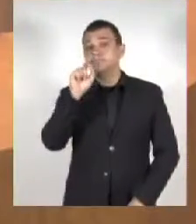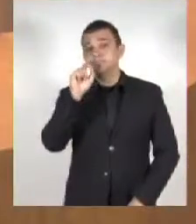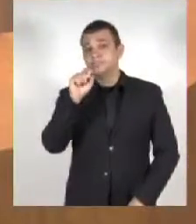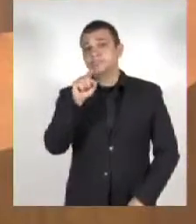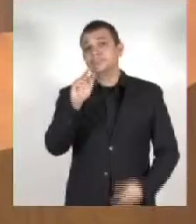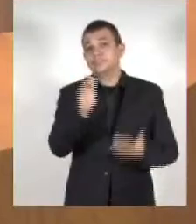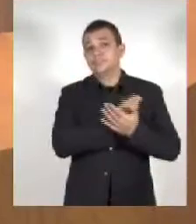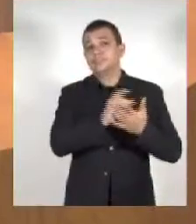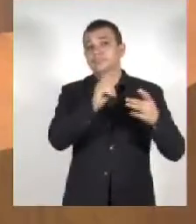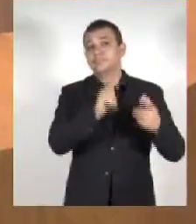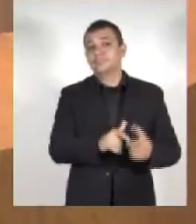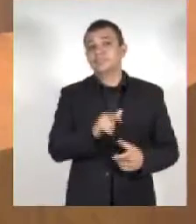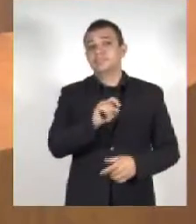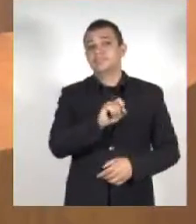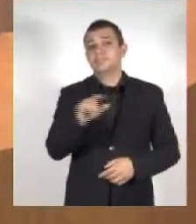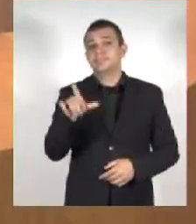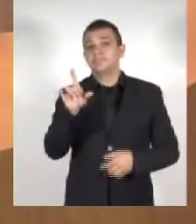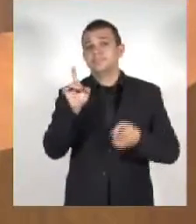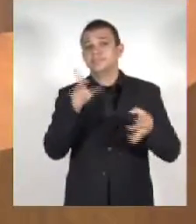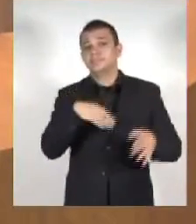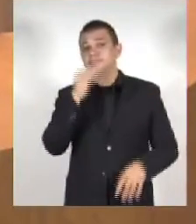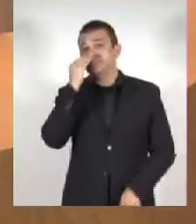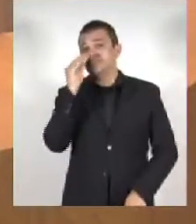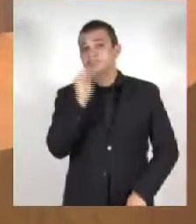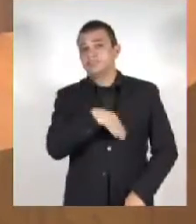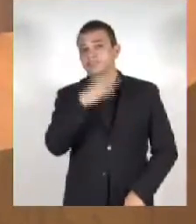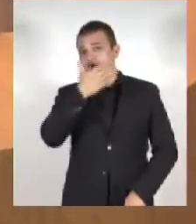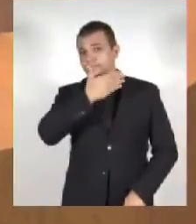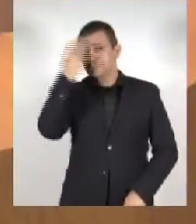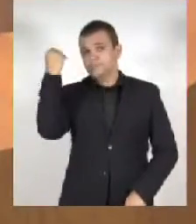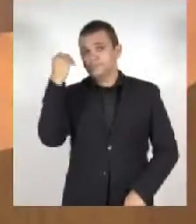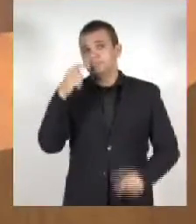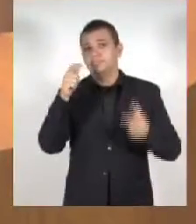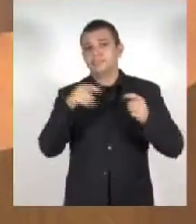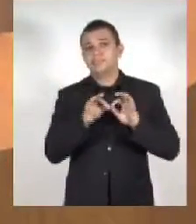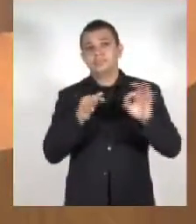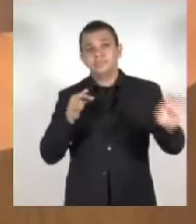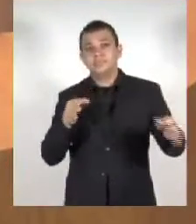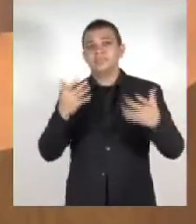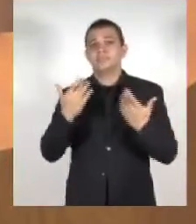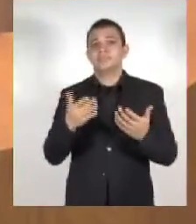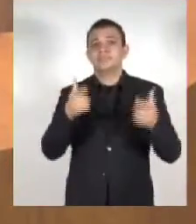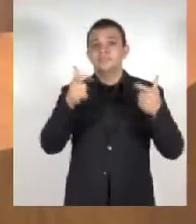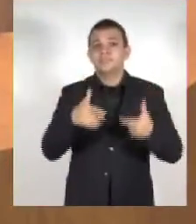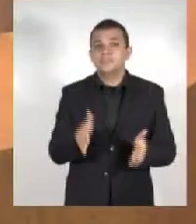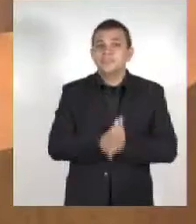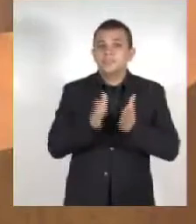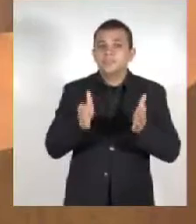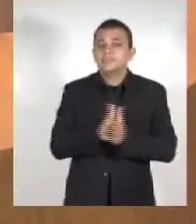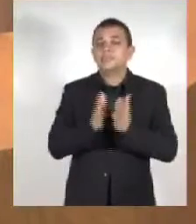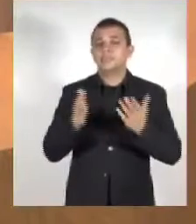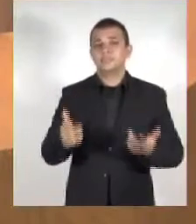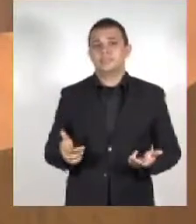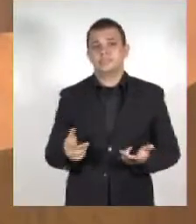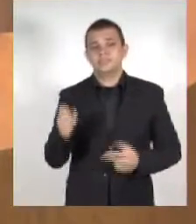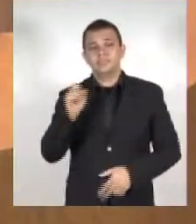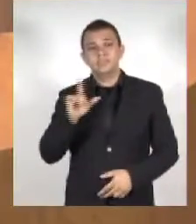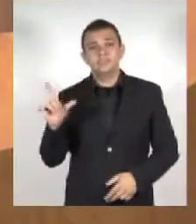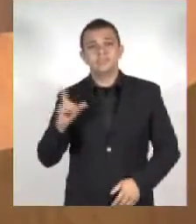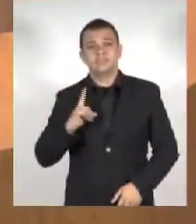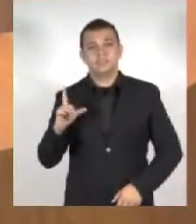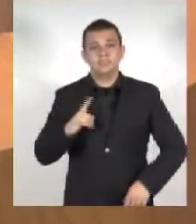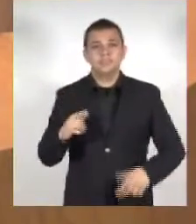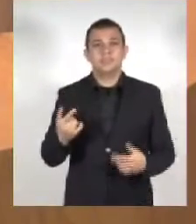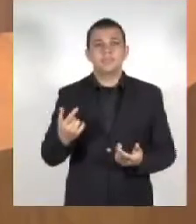São Luís esquecida, a São Luís das periferias, a São Luís dos bairros pobres, a São Luís com as